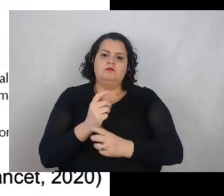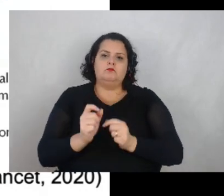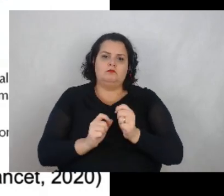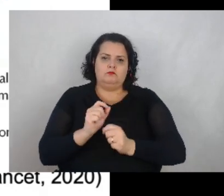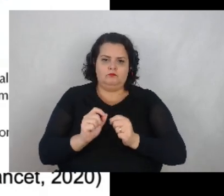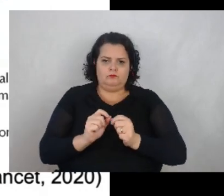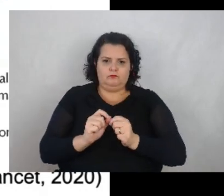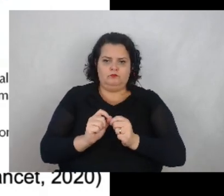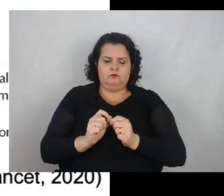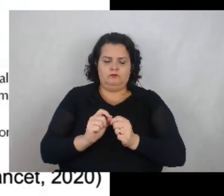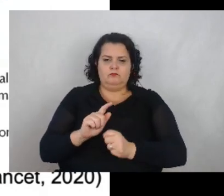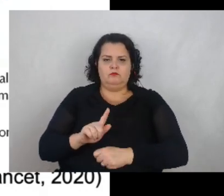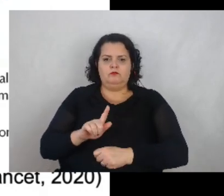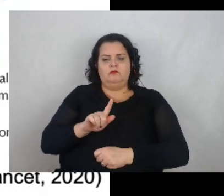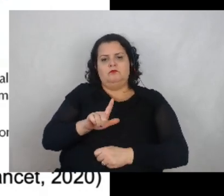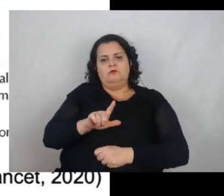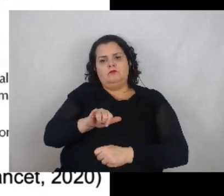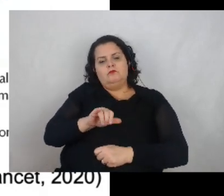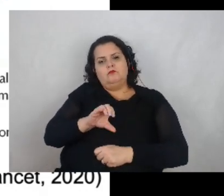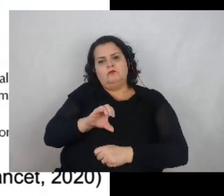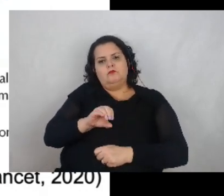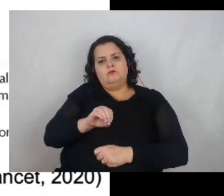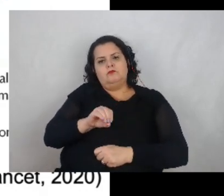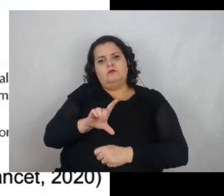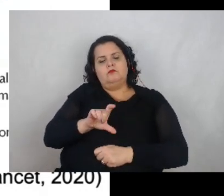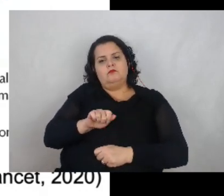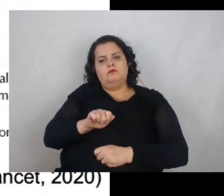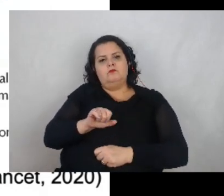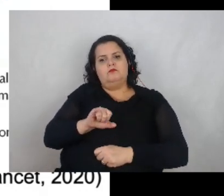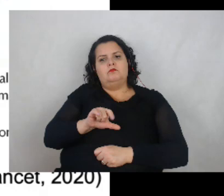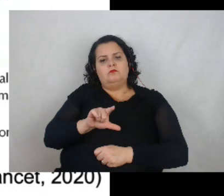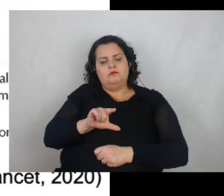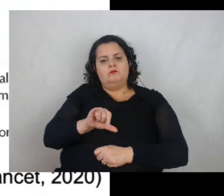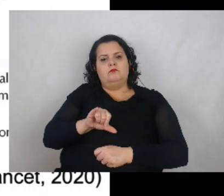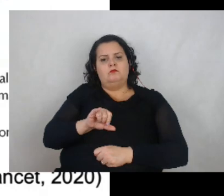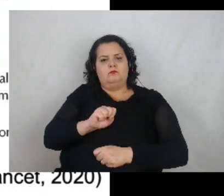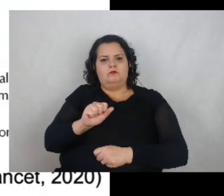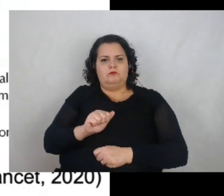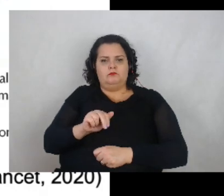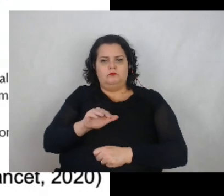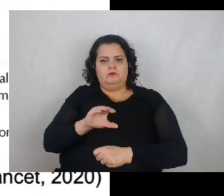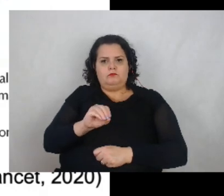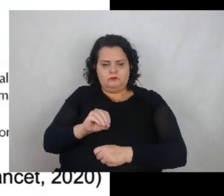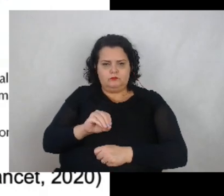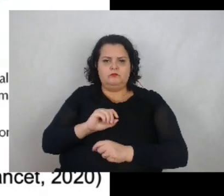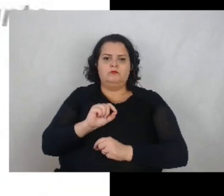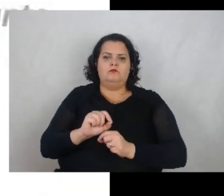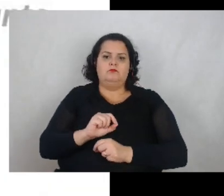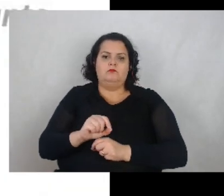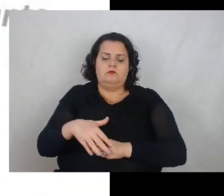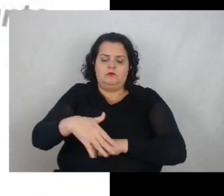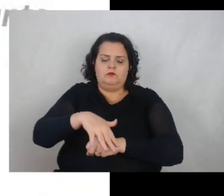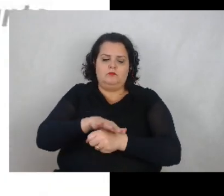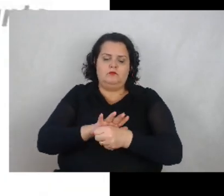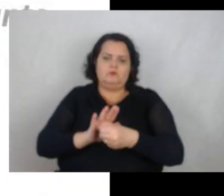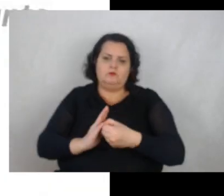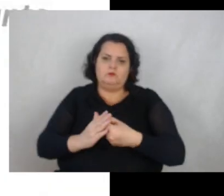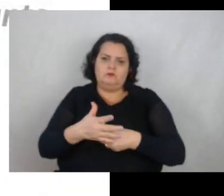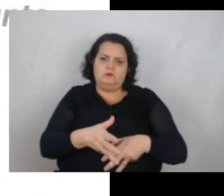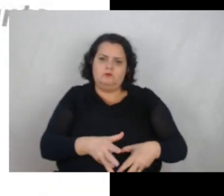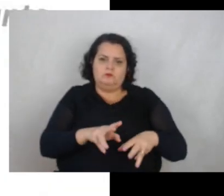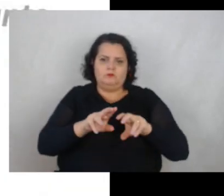dessa proteína ECA2, então na sua expressão na membrana da célula hospedeira.